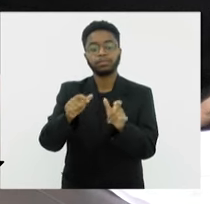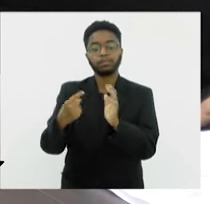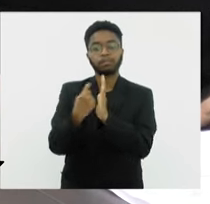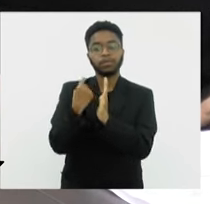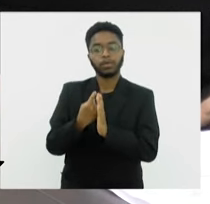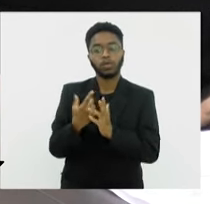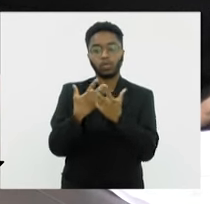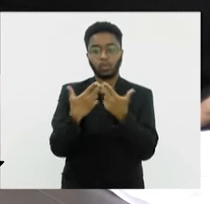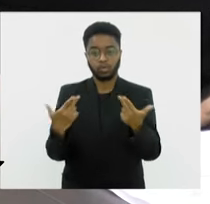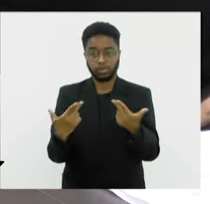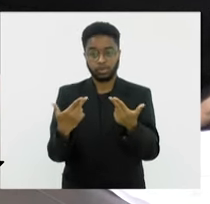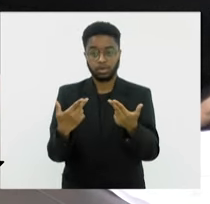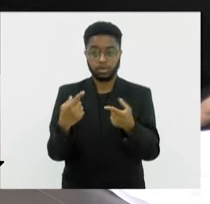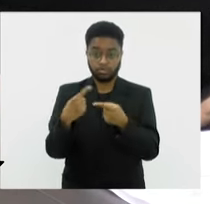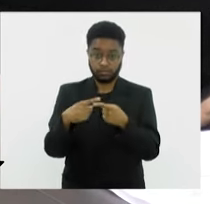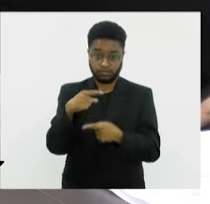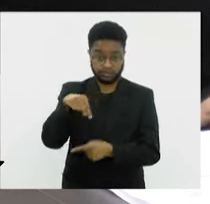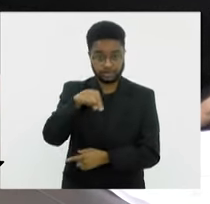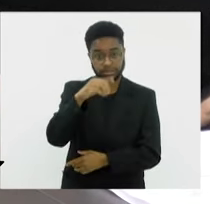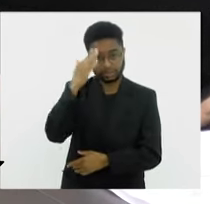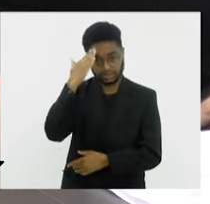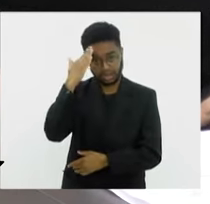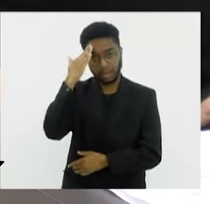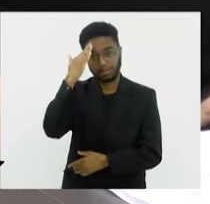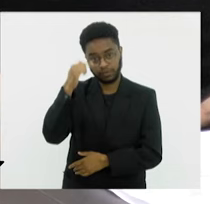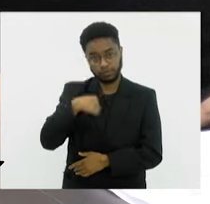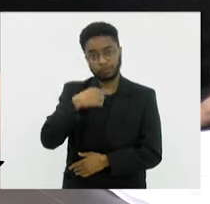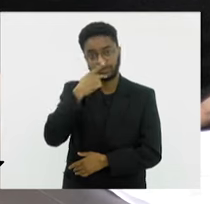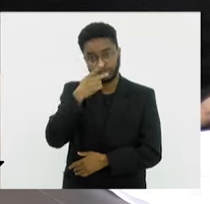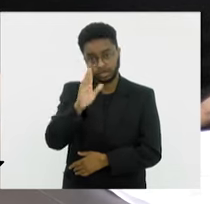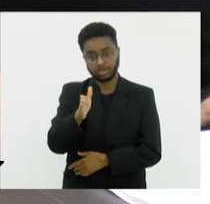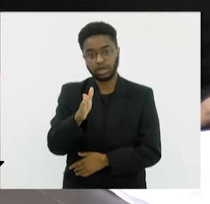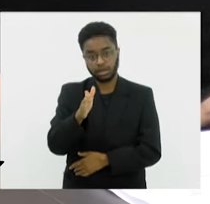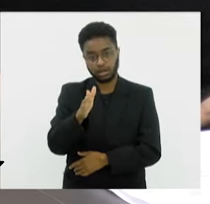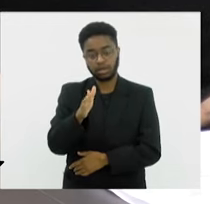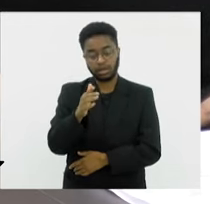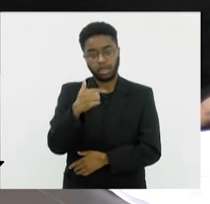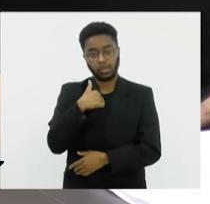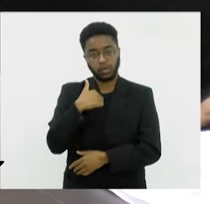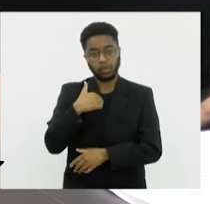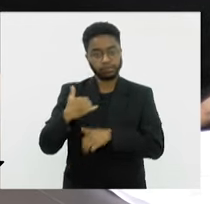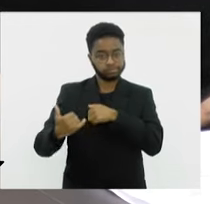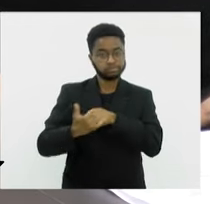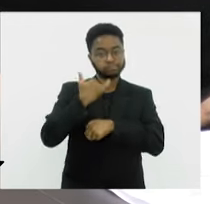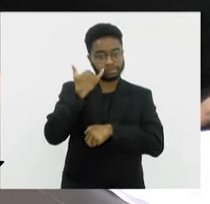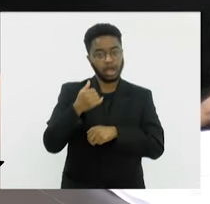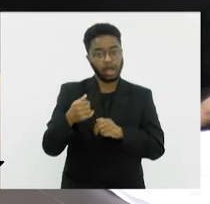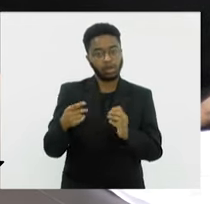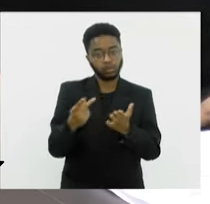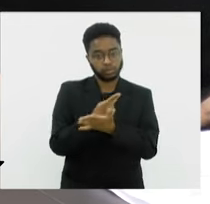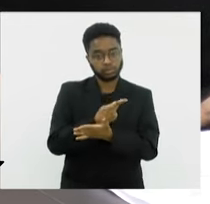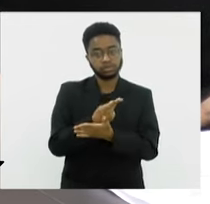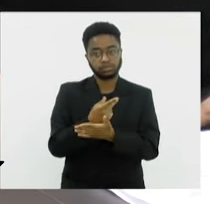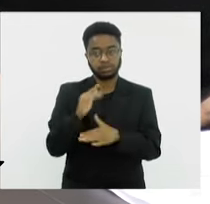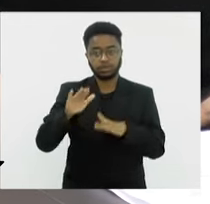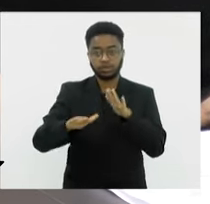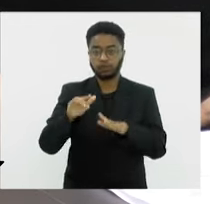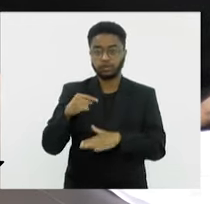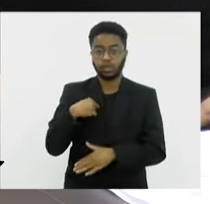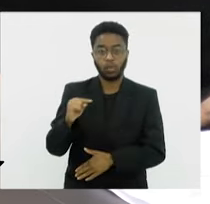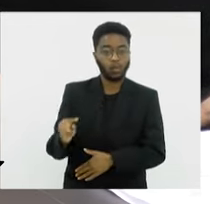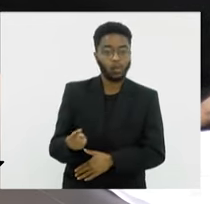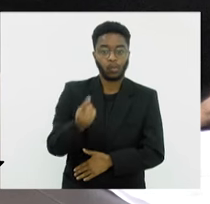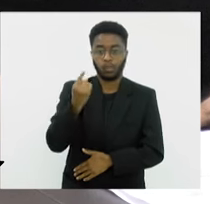eu, inclusive, como se sabe, eu já falei algumas vezes, eu fui vítima direta disso. Talvez eu tenha sido o único dos